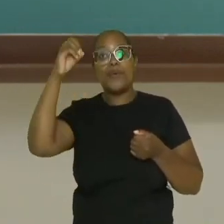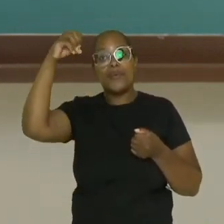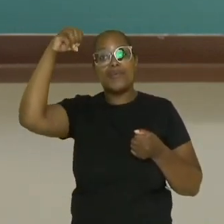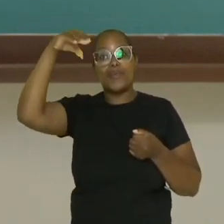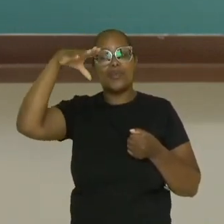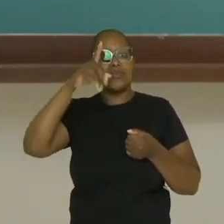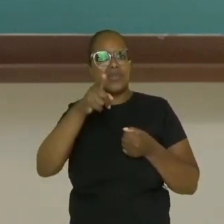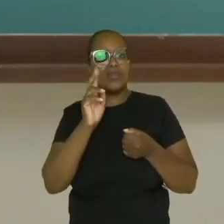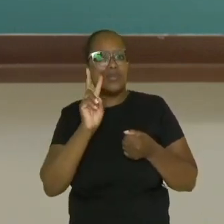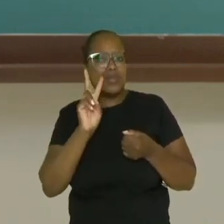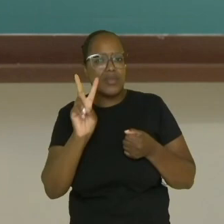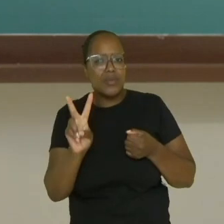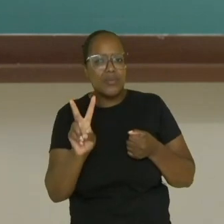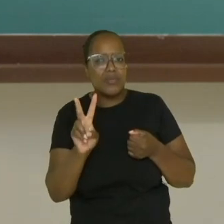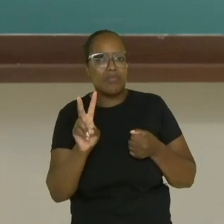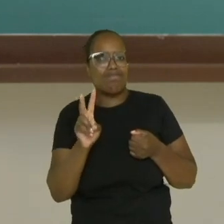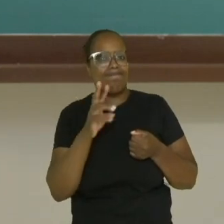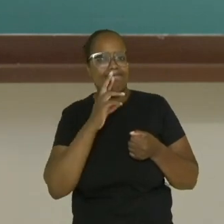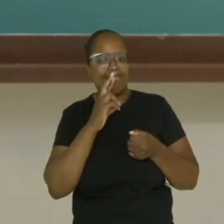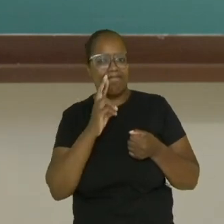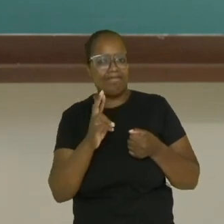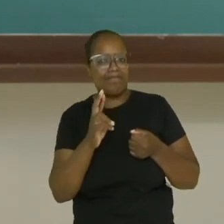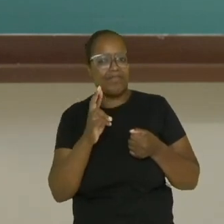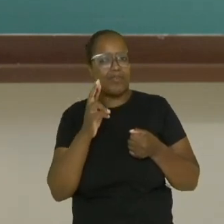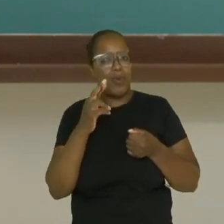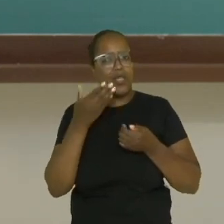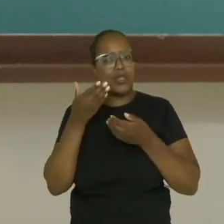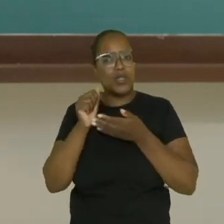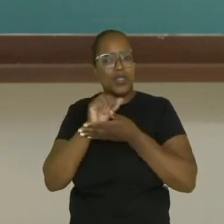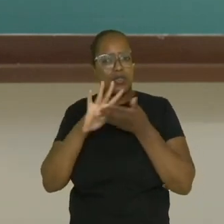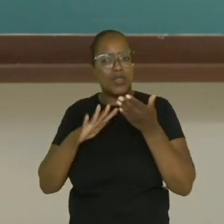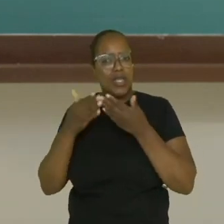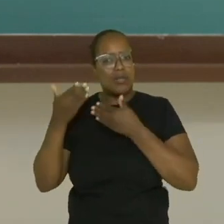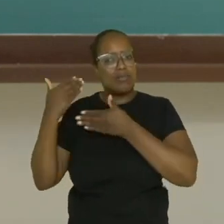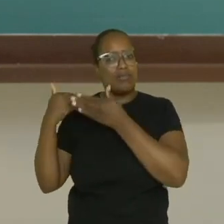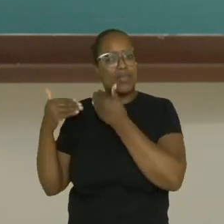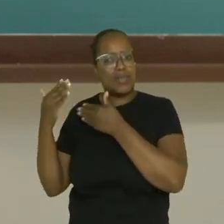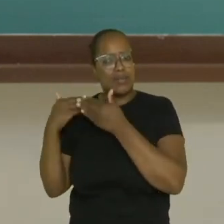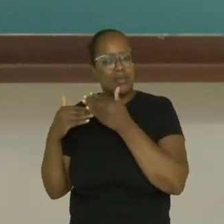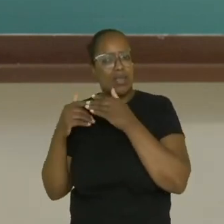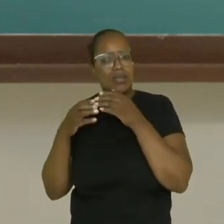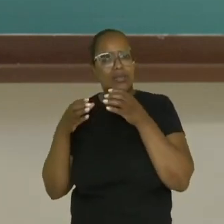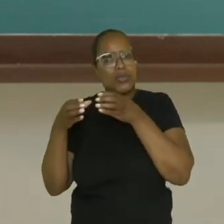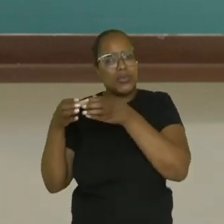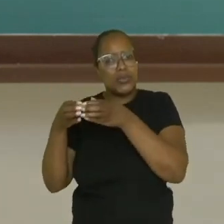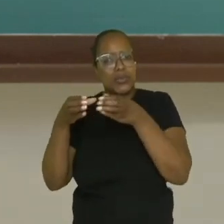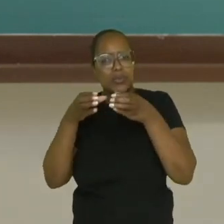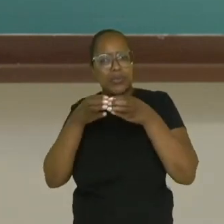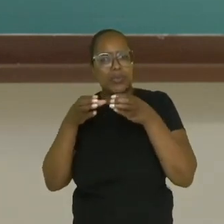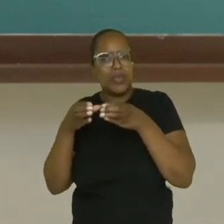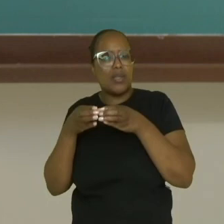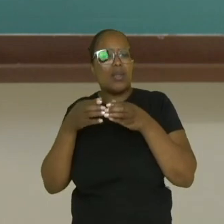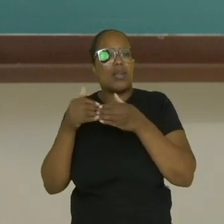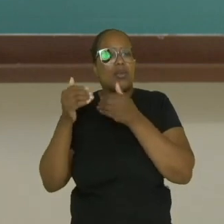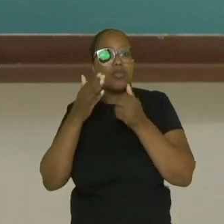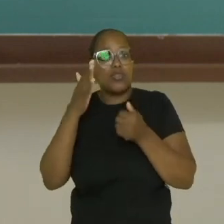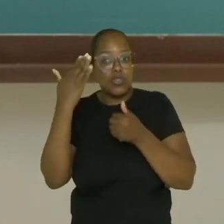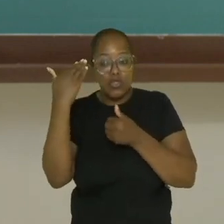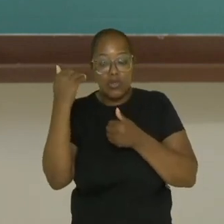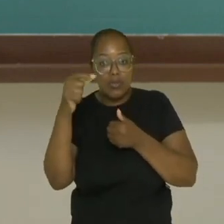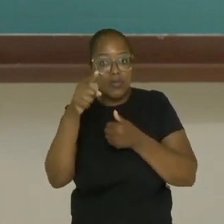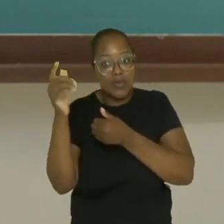a instalação ali agora há pouco do jogo de luzes. Eu te faço um convite para que você explore